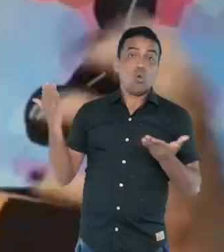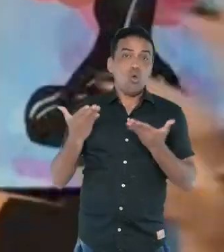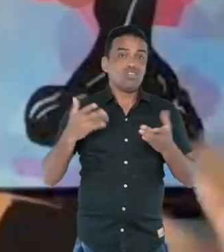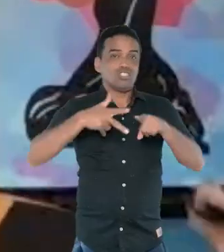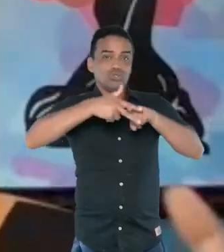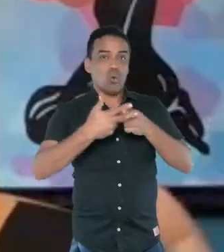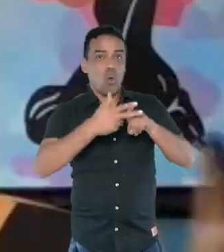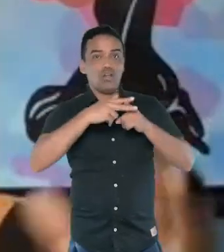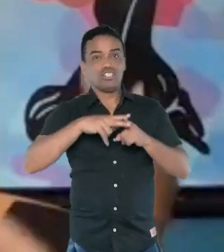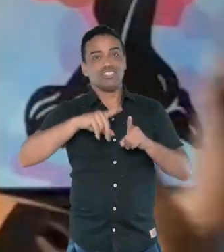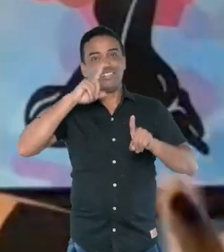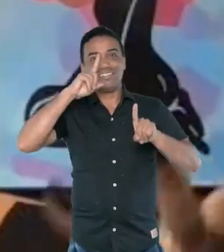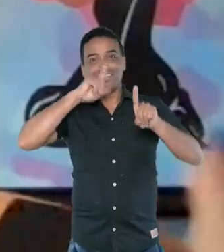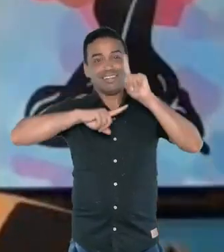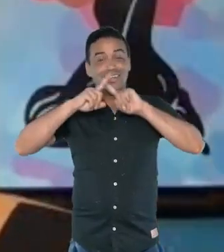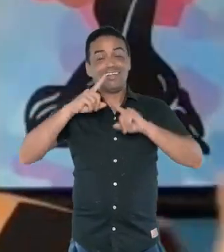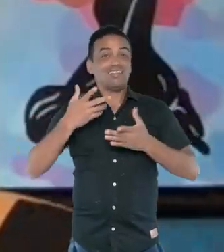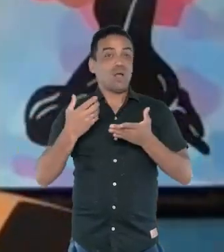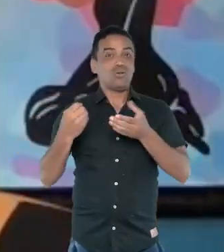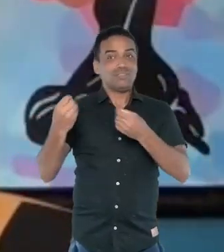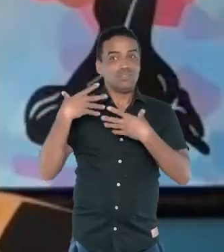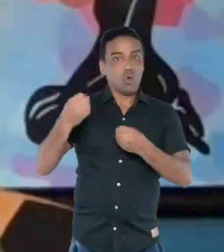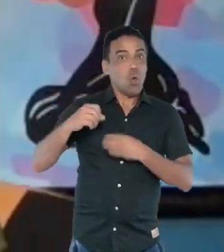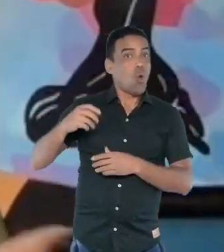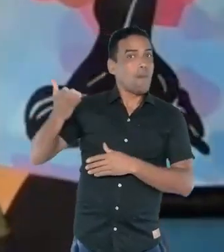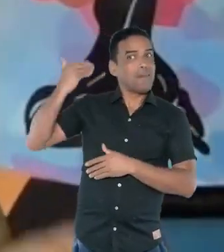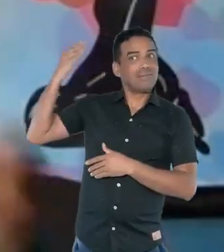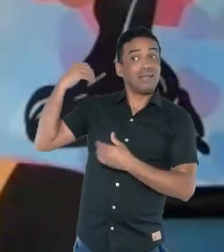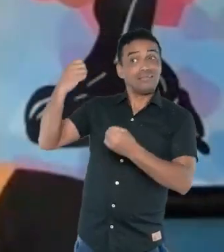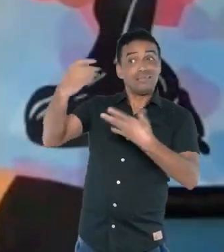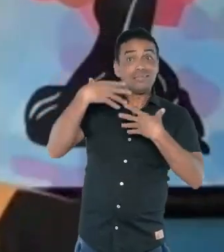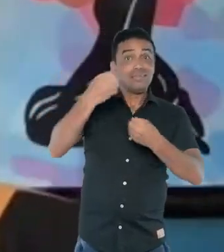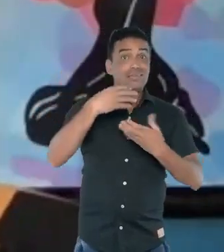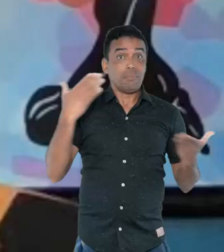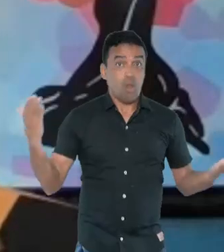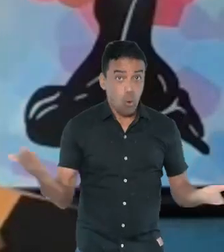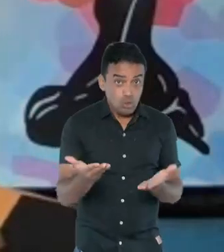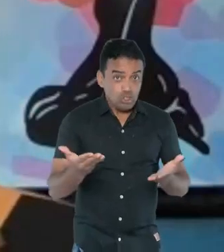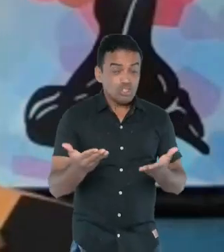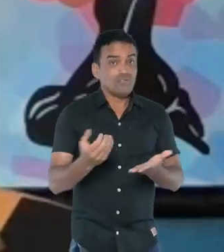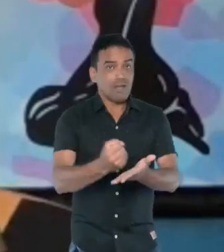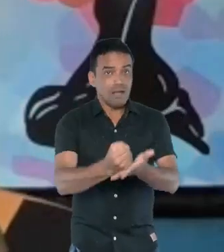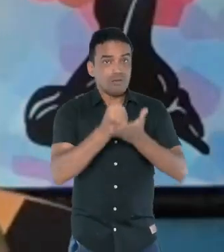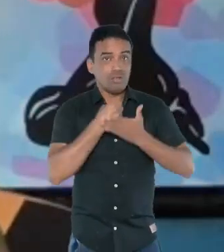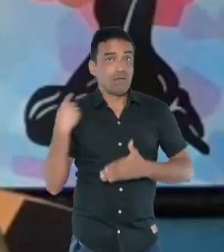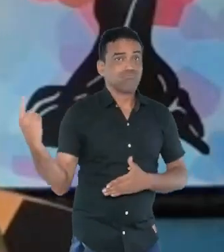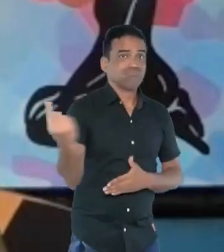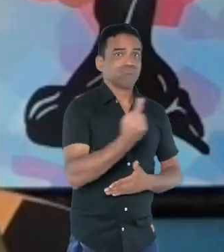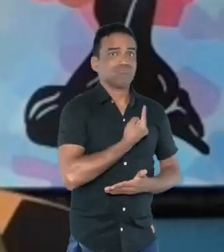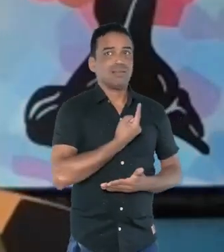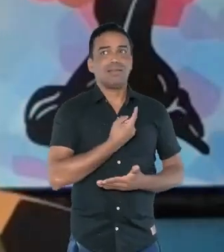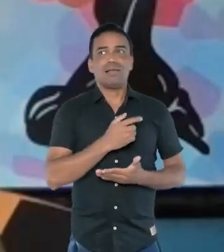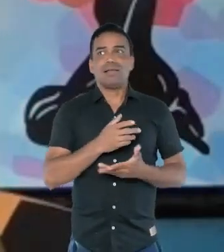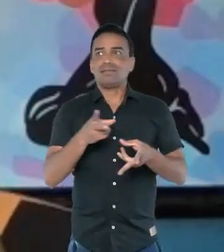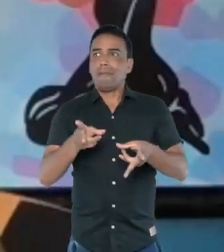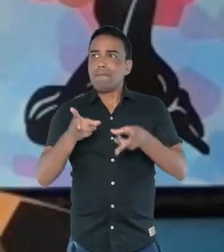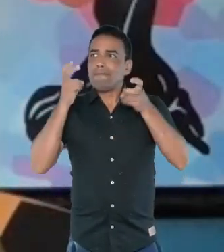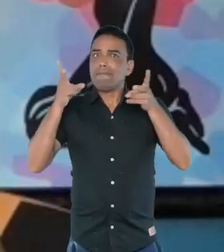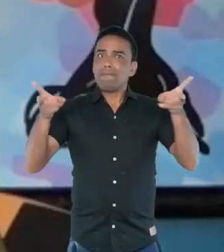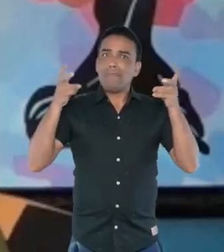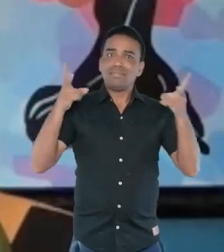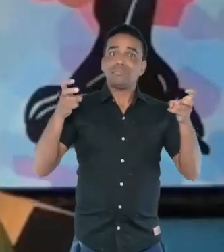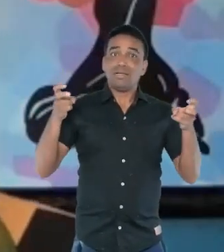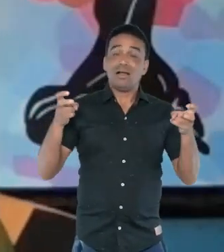dimensão de tutoria, né, o passado tutor, que vai nos ajudar a trabalhar essa lente